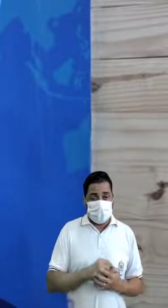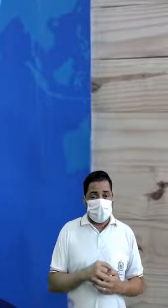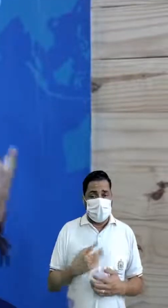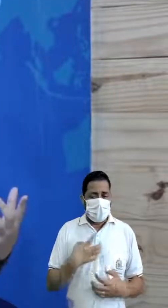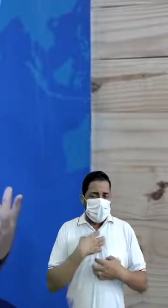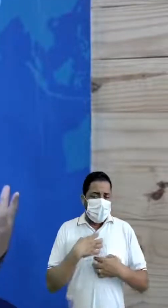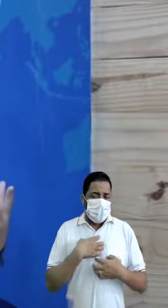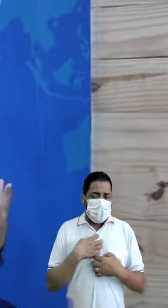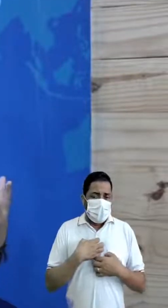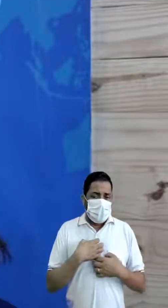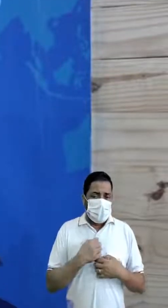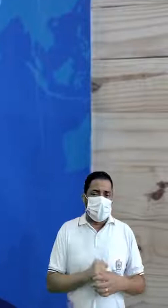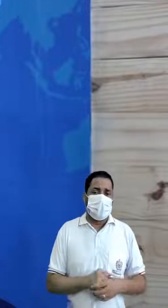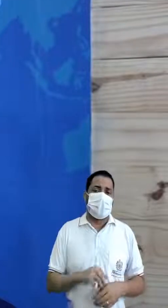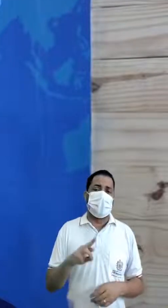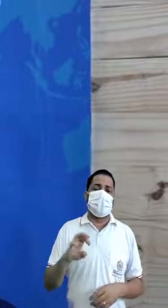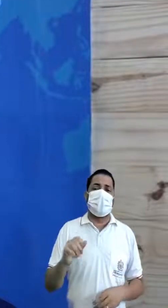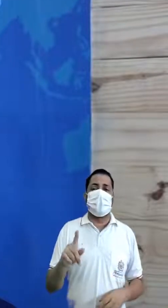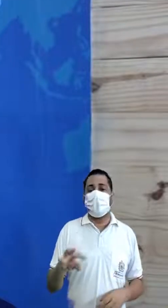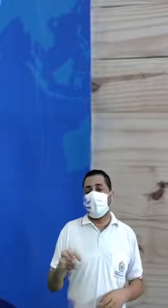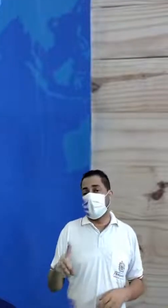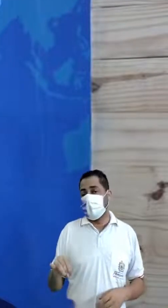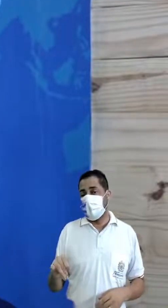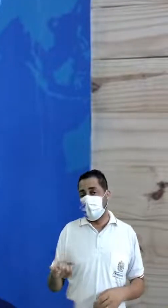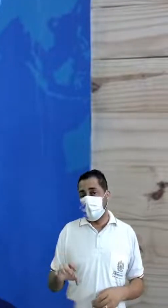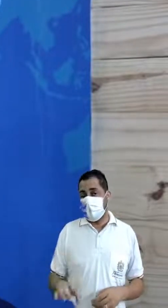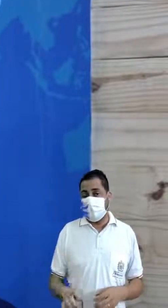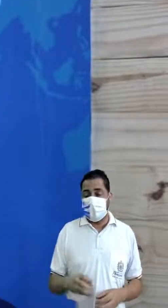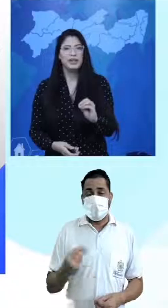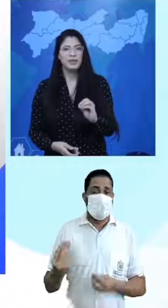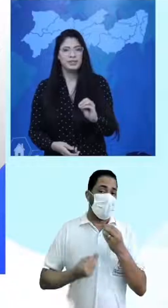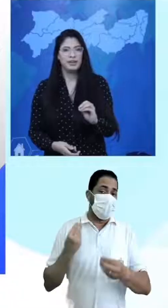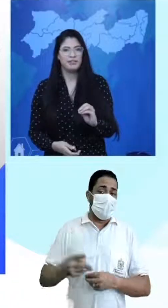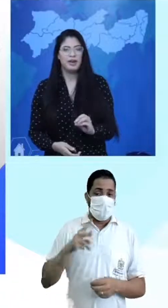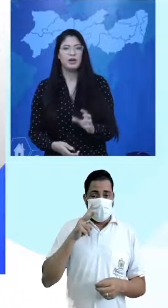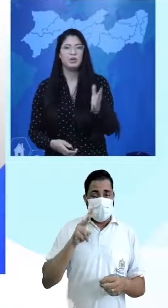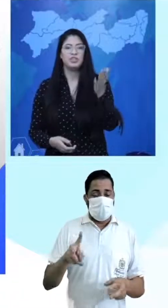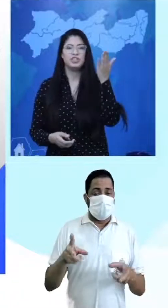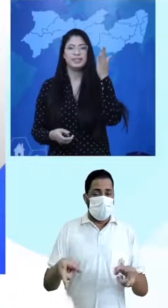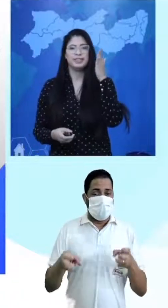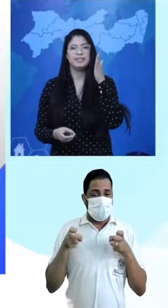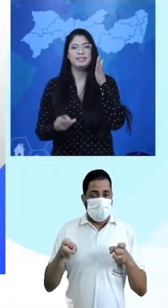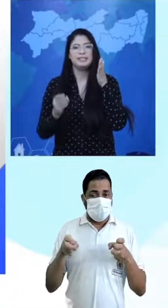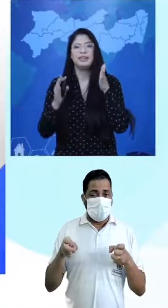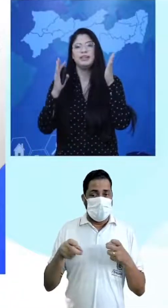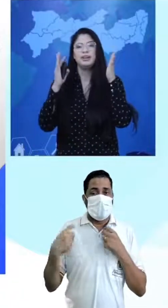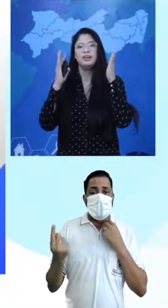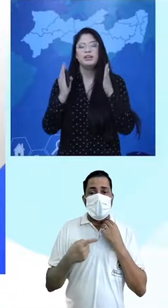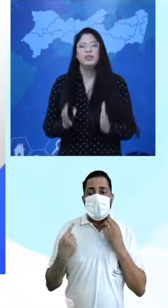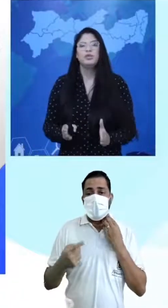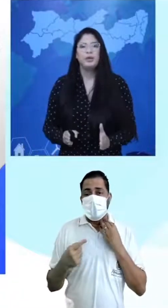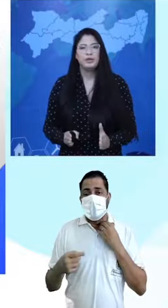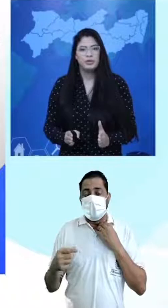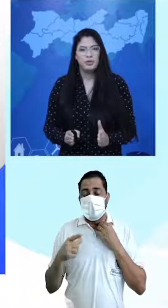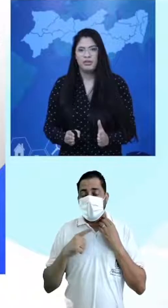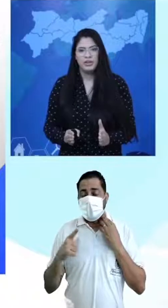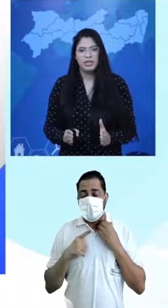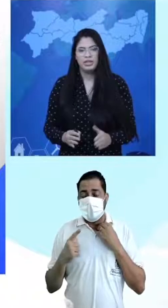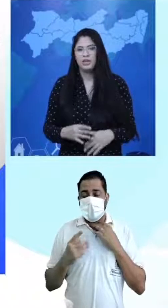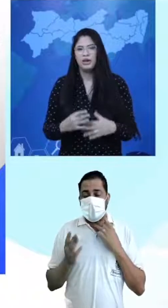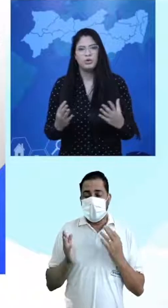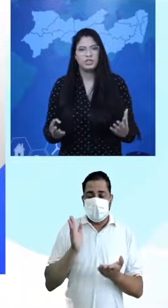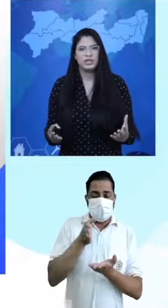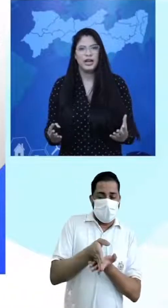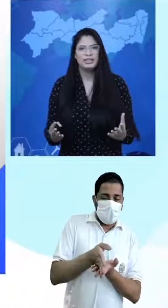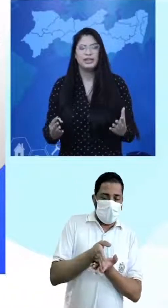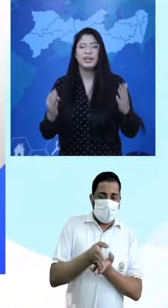sensação de realidade. Então, como vocês podem observar, quando a gente se centra no meio de uma avenida